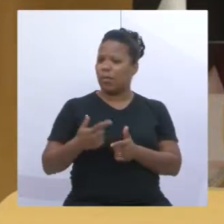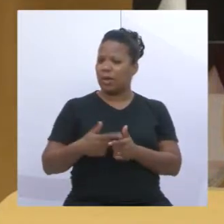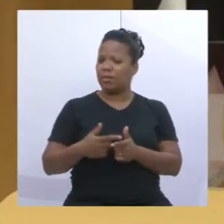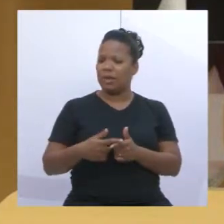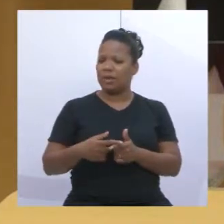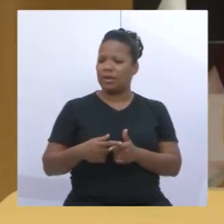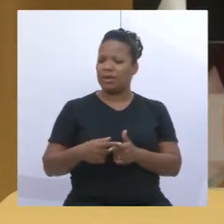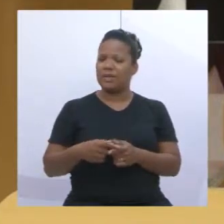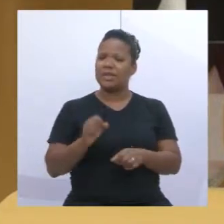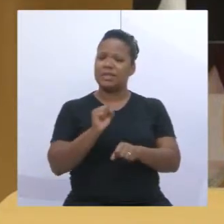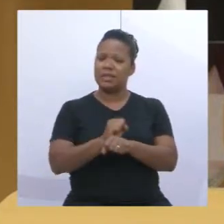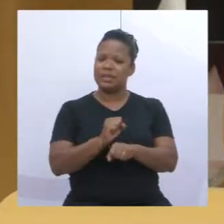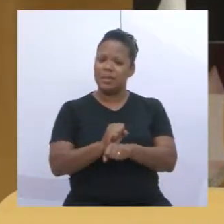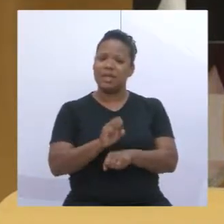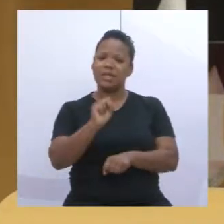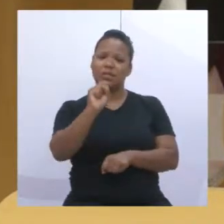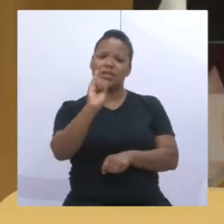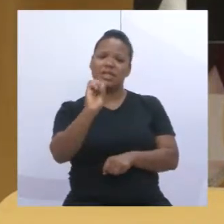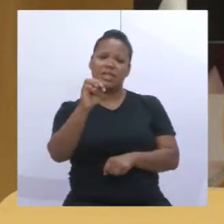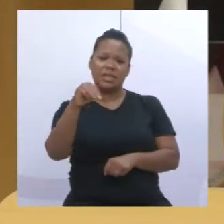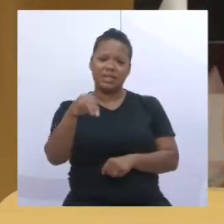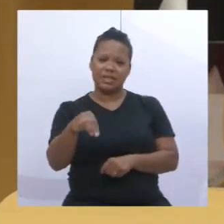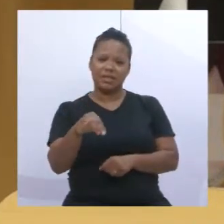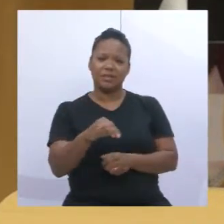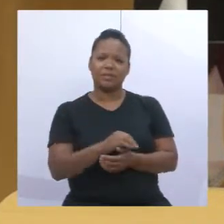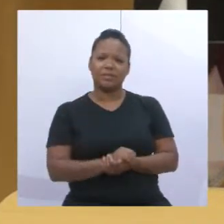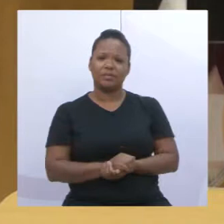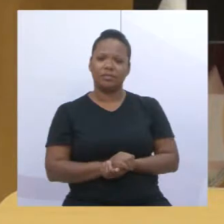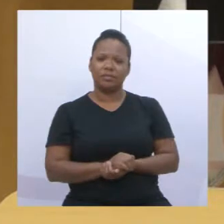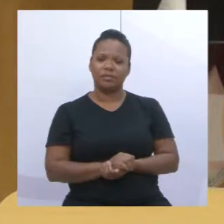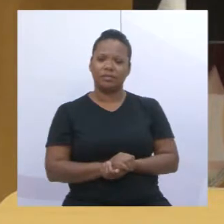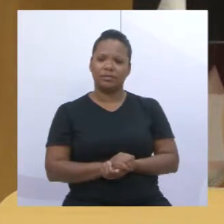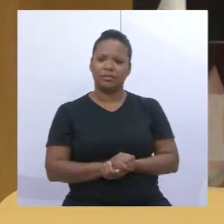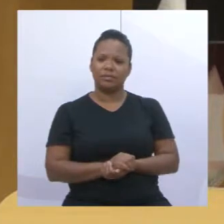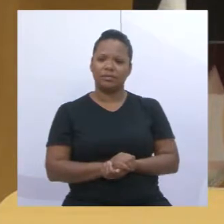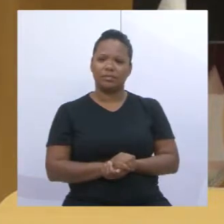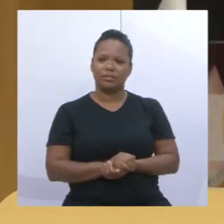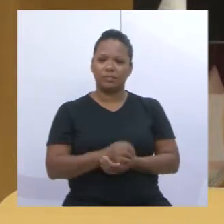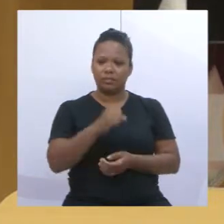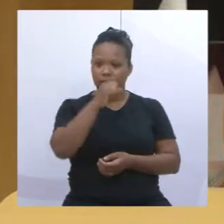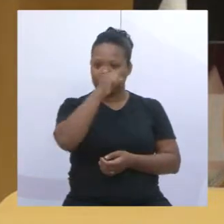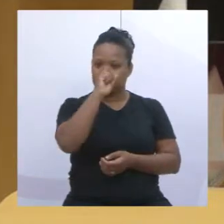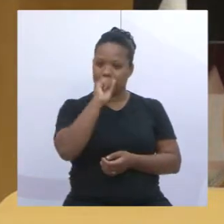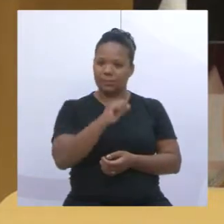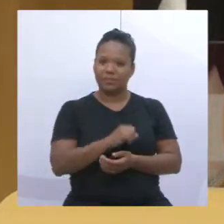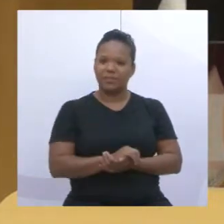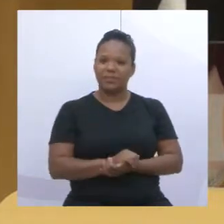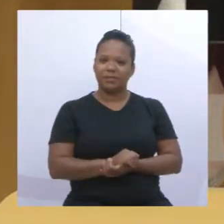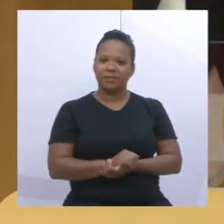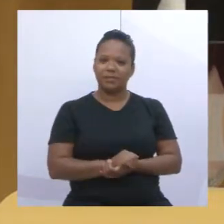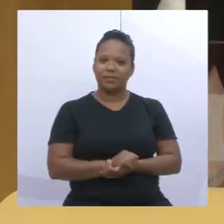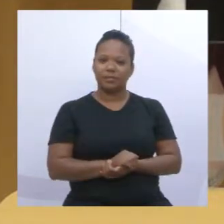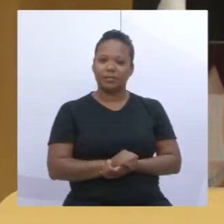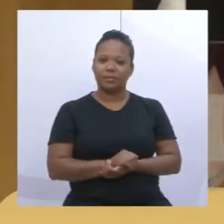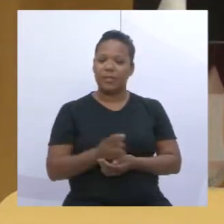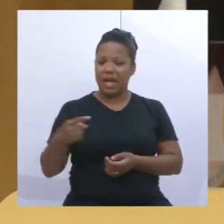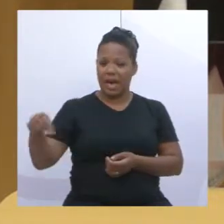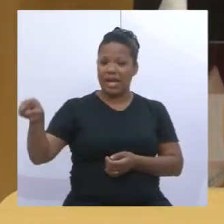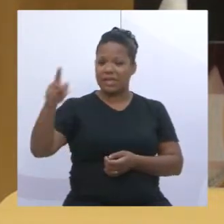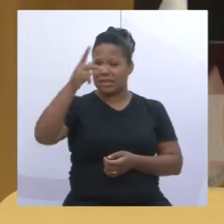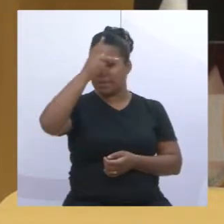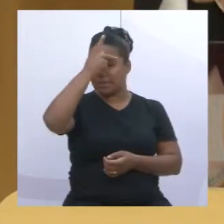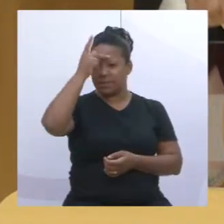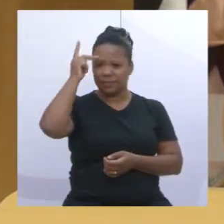na fila do SIM e na fila das UBSs que estão espalhadas pelas nossas cidades. E essas